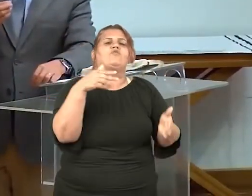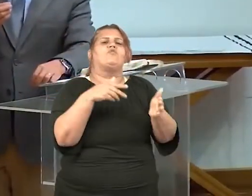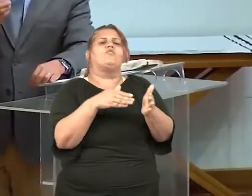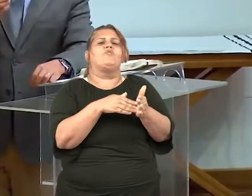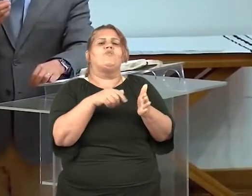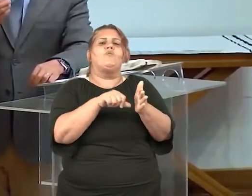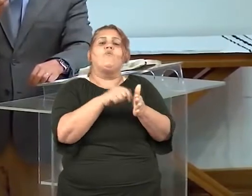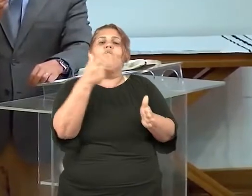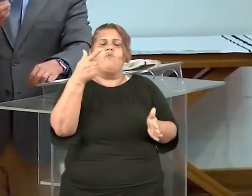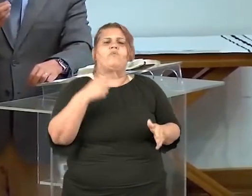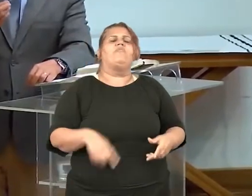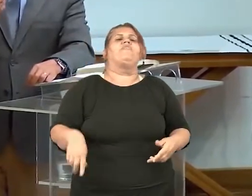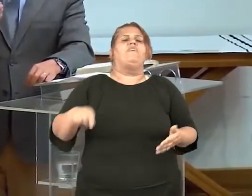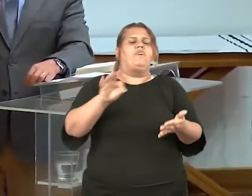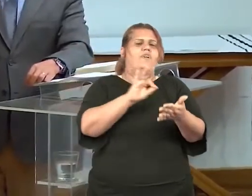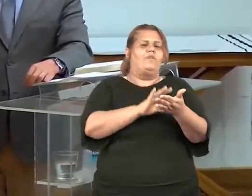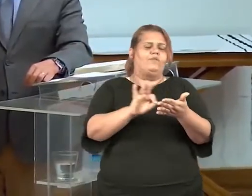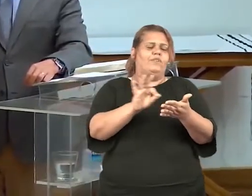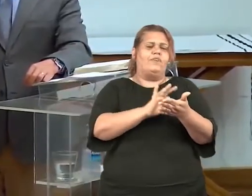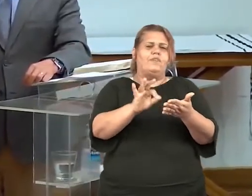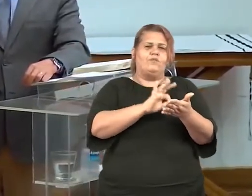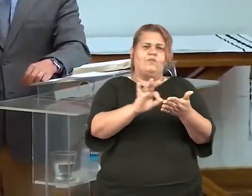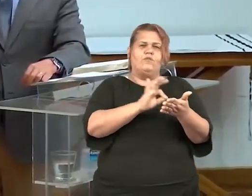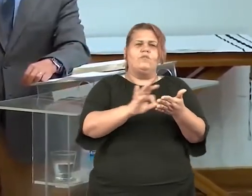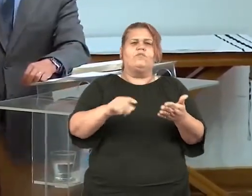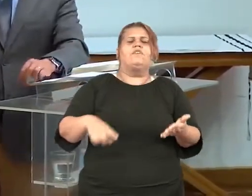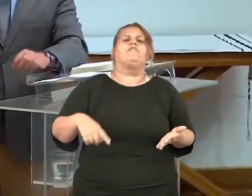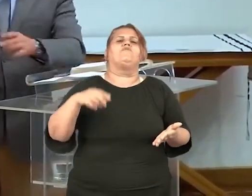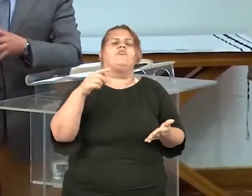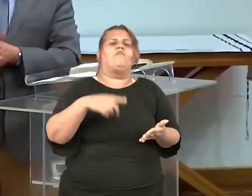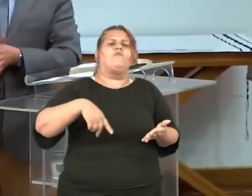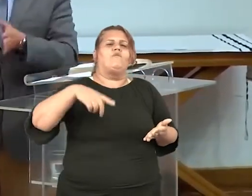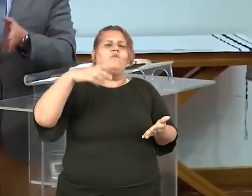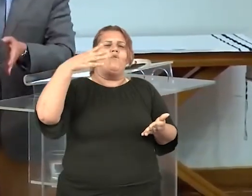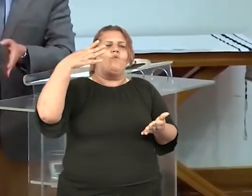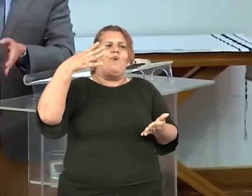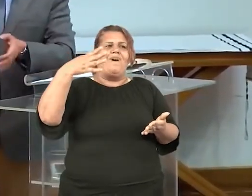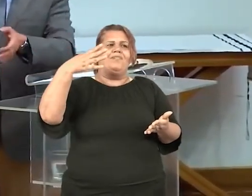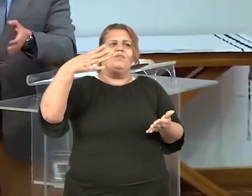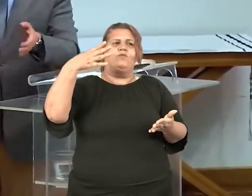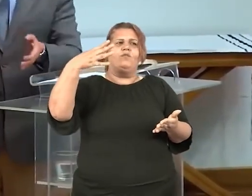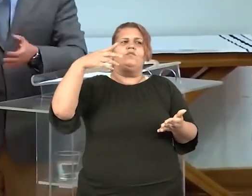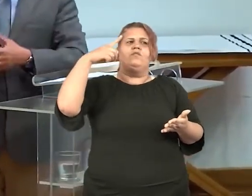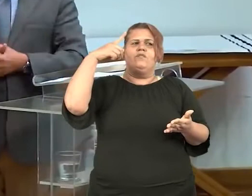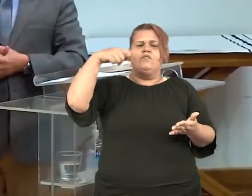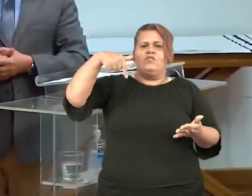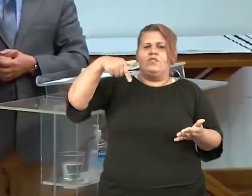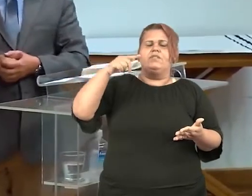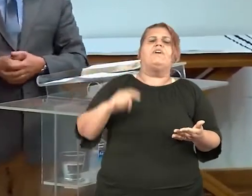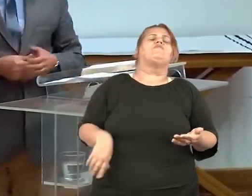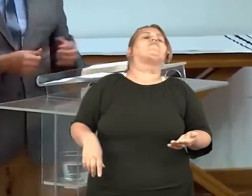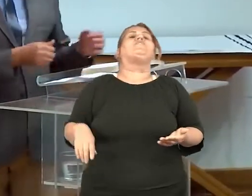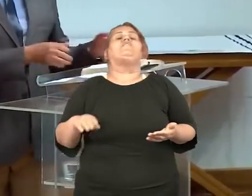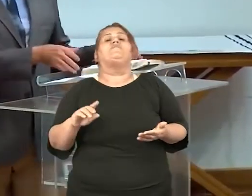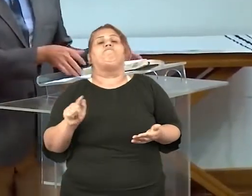e o texto de Tiago 4:13-17 é tão oportuno para a nossa reflexão nessa